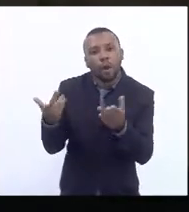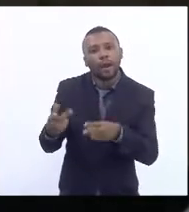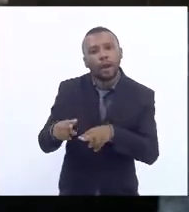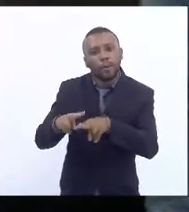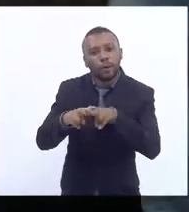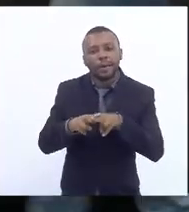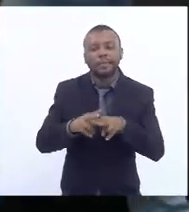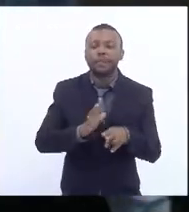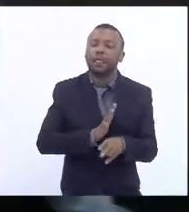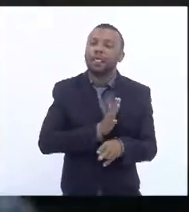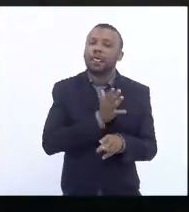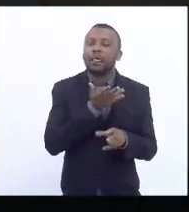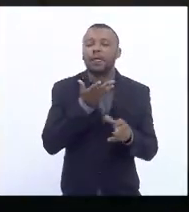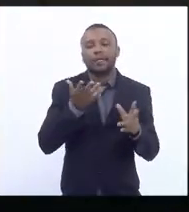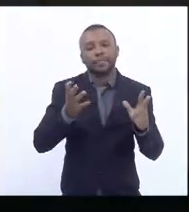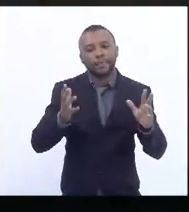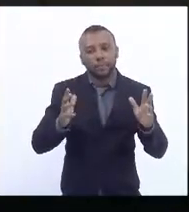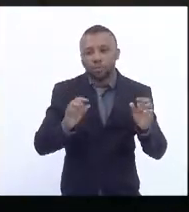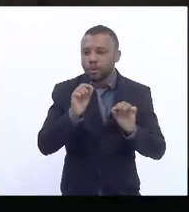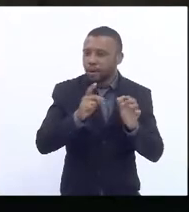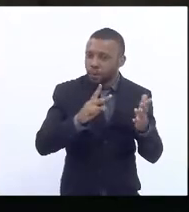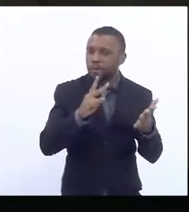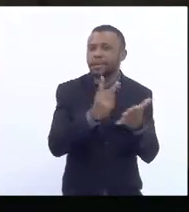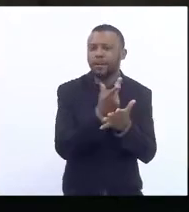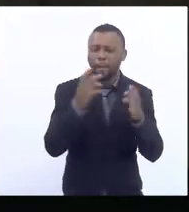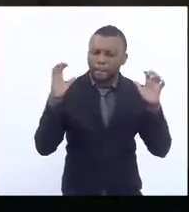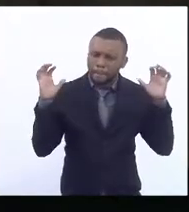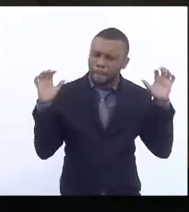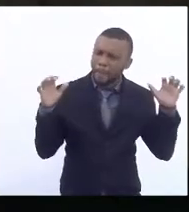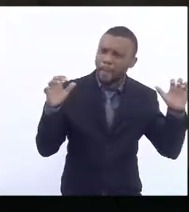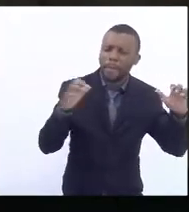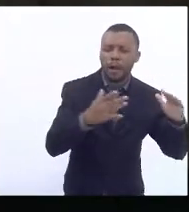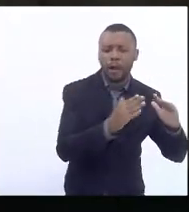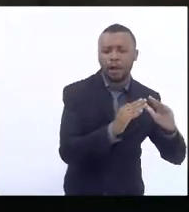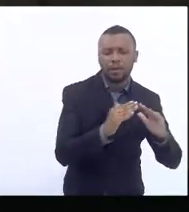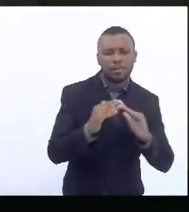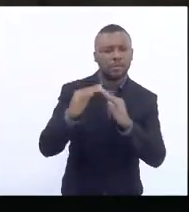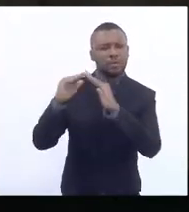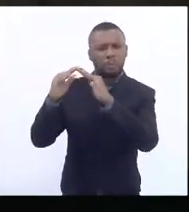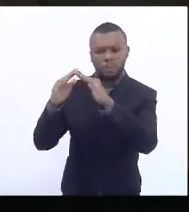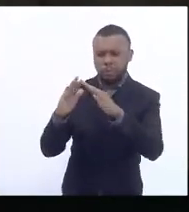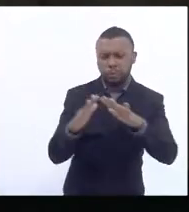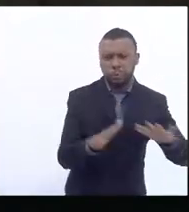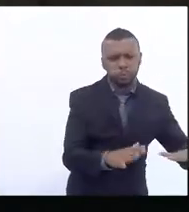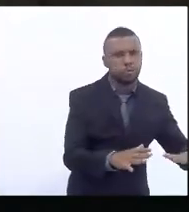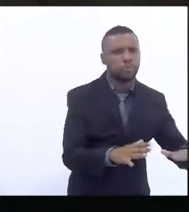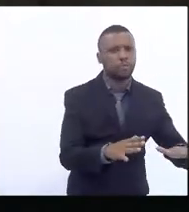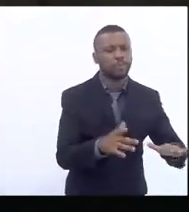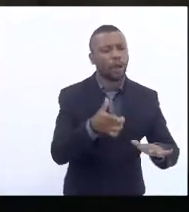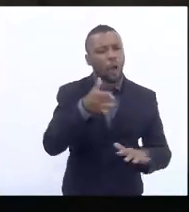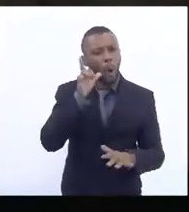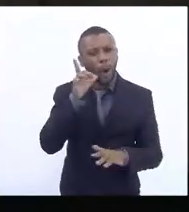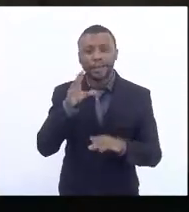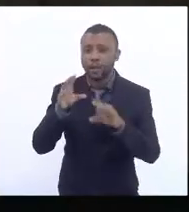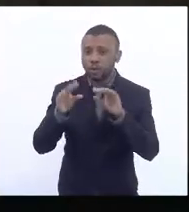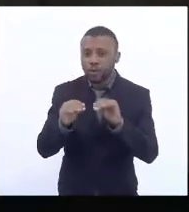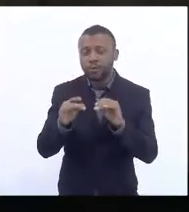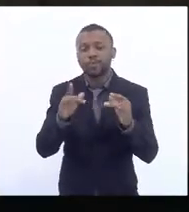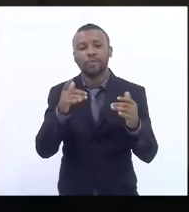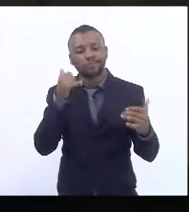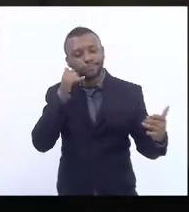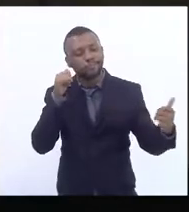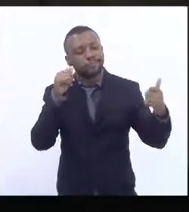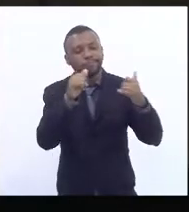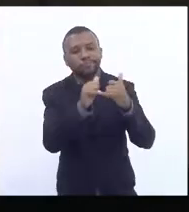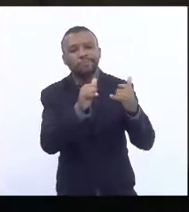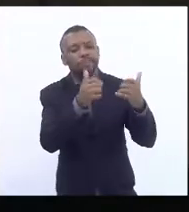em Petrópolis. E agradeço especialmente ao deputado Luiz Paulo, ontem na noite fiz contato com ele explicando